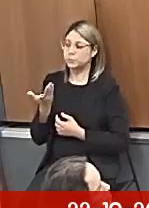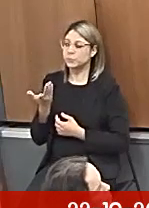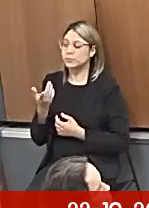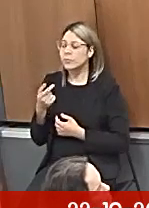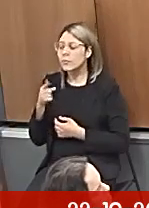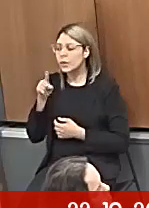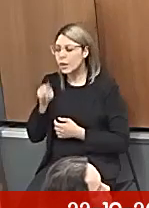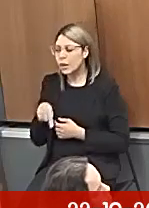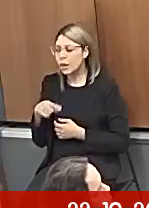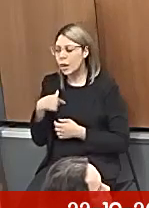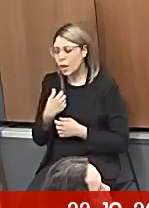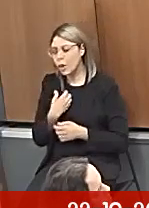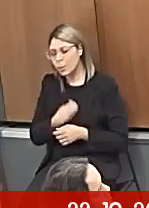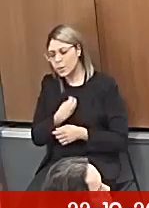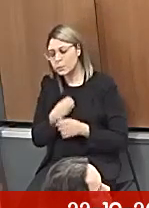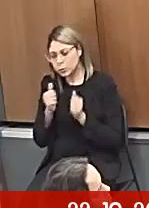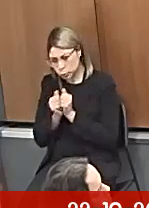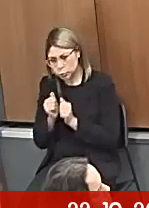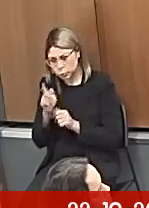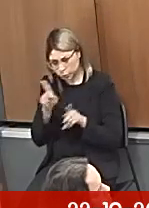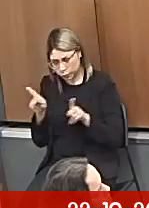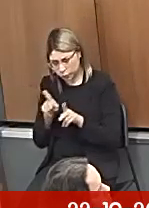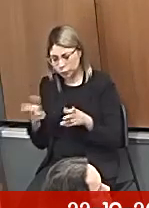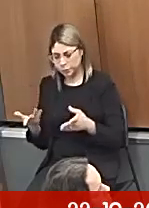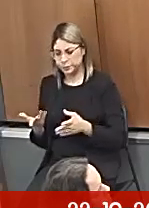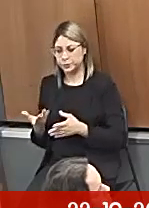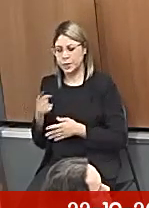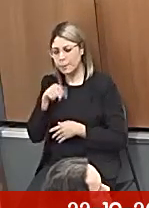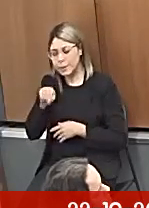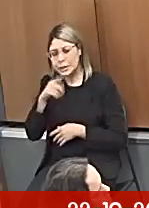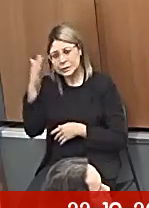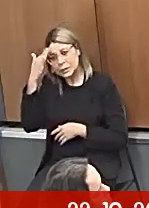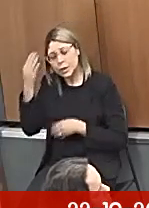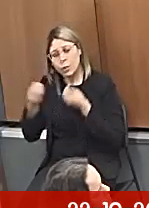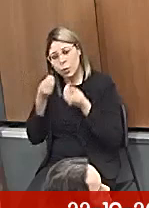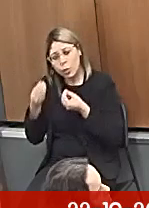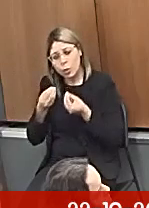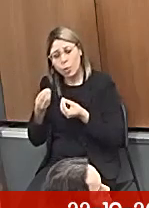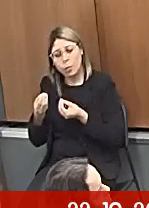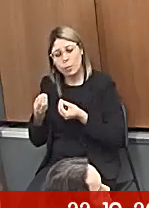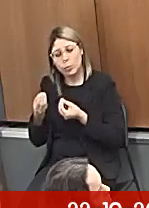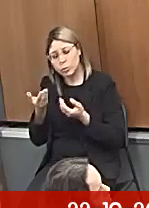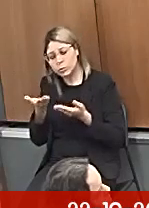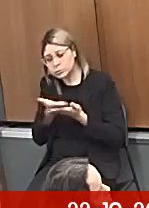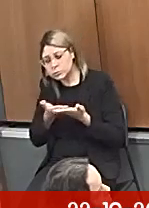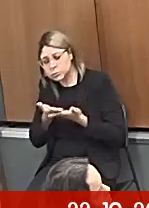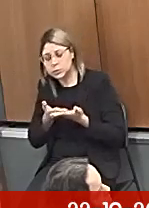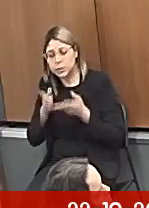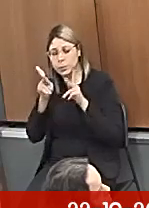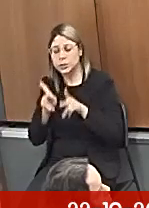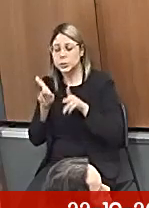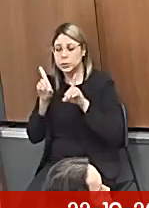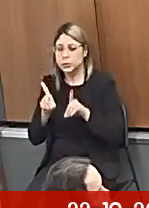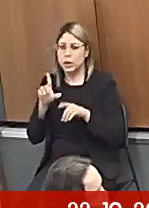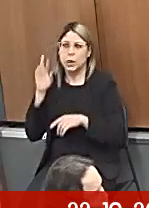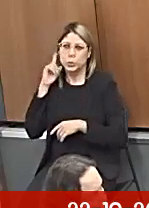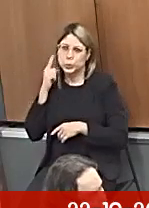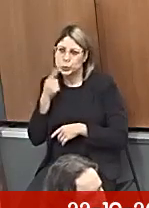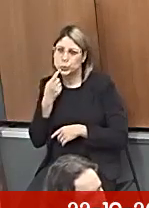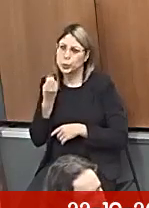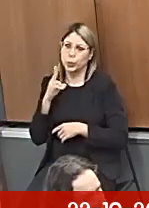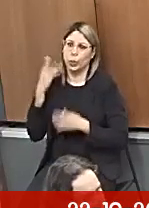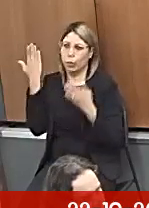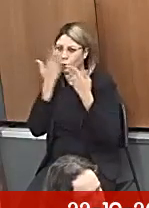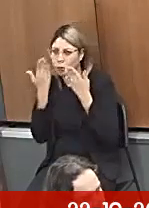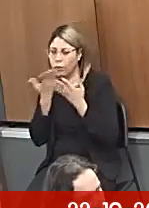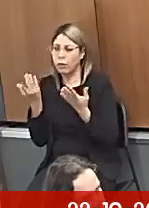uma vivência com os professores, para eles terem a compreensão de como lidar com pessoas com deficiência, seja ela surda, seja ela